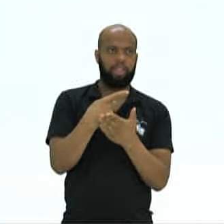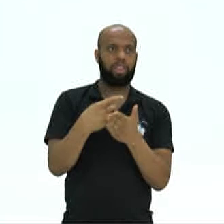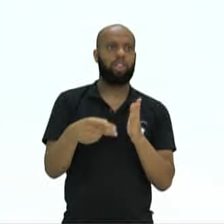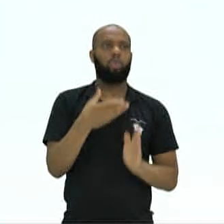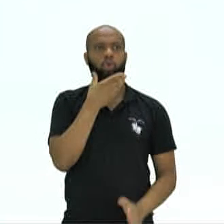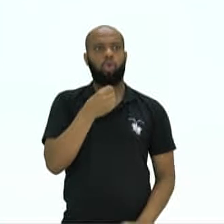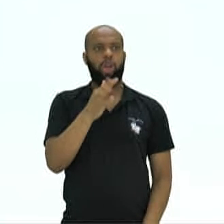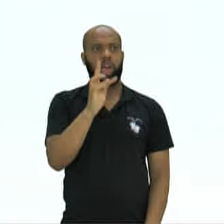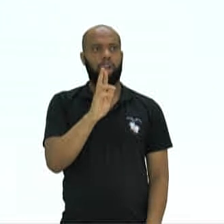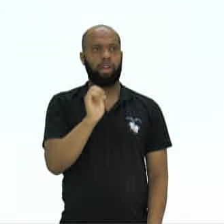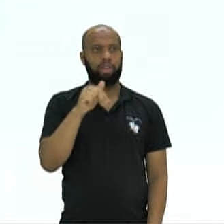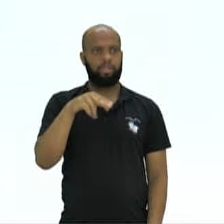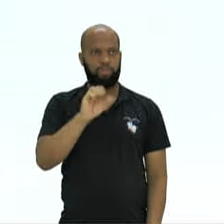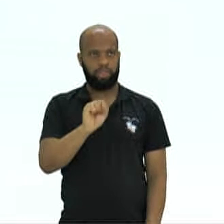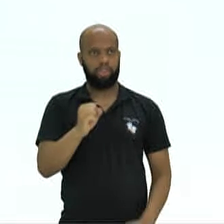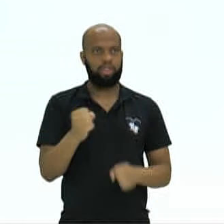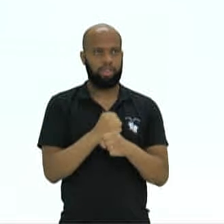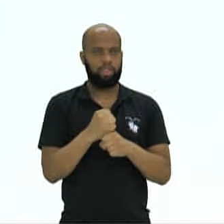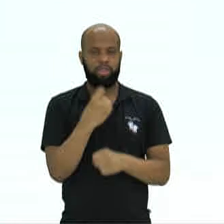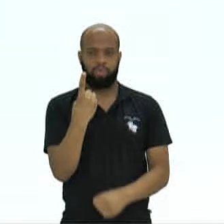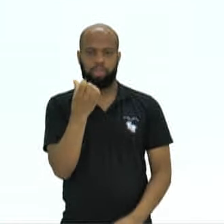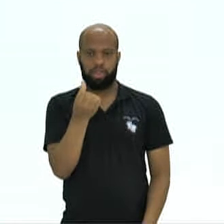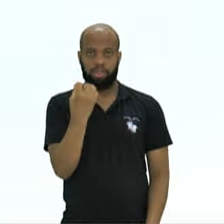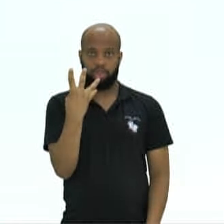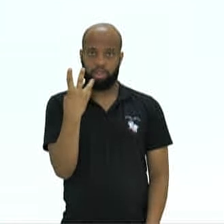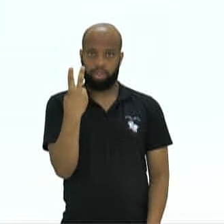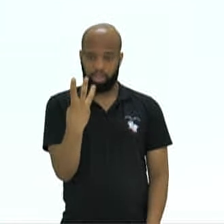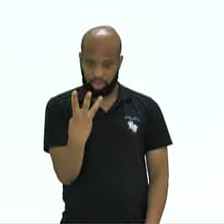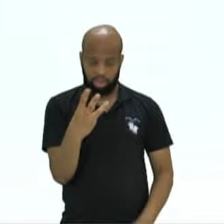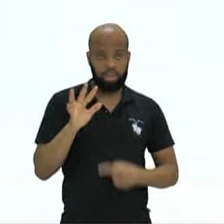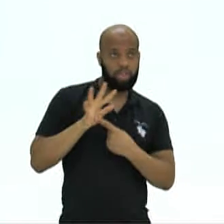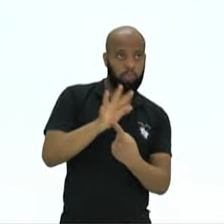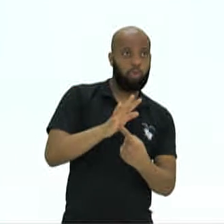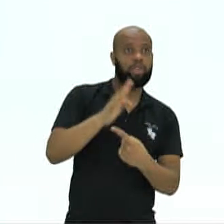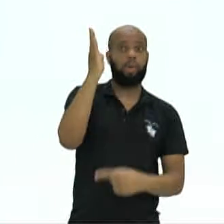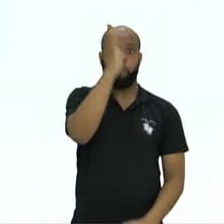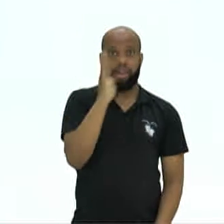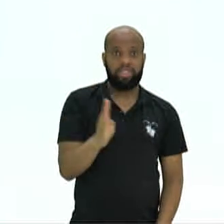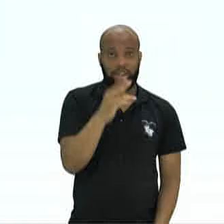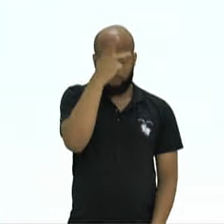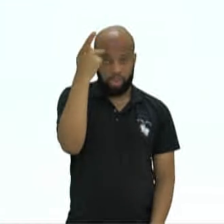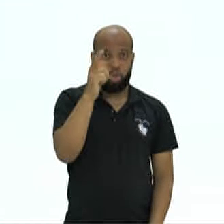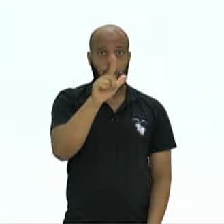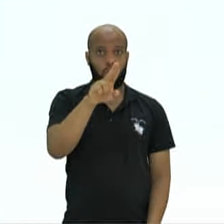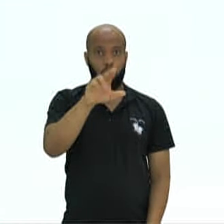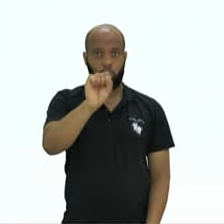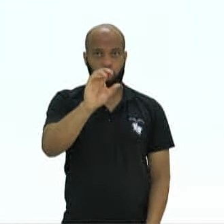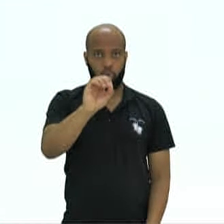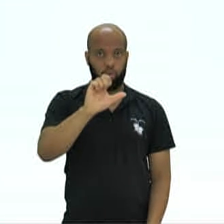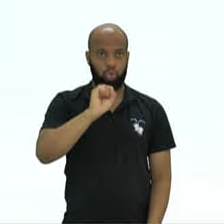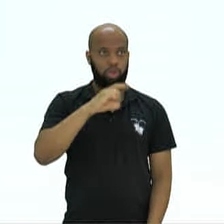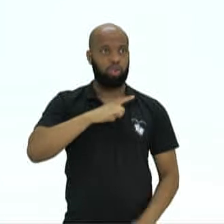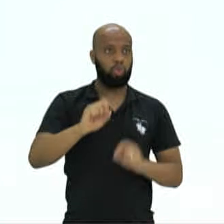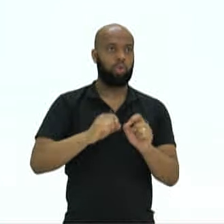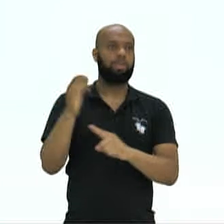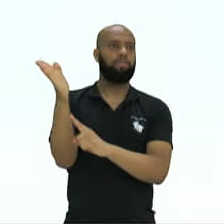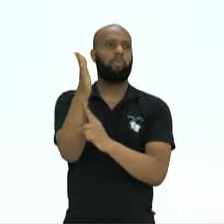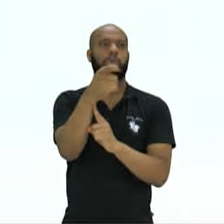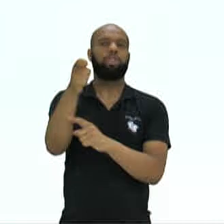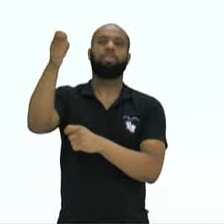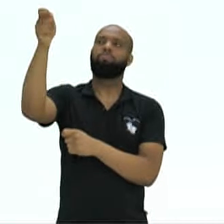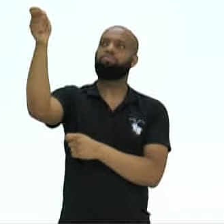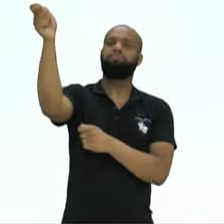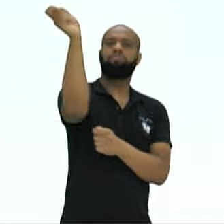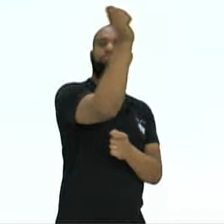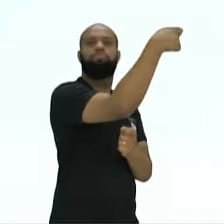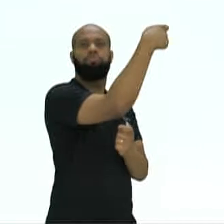de 1643, né, mostrando brasileiros, luso-brasileiro com a bandeira holandesa, dizendo